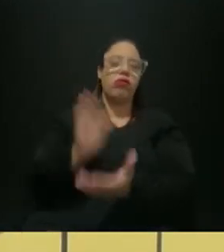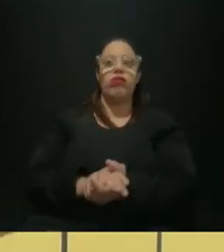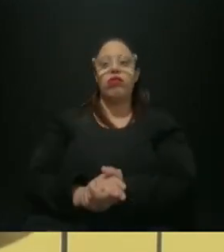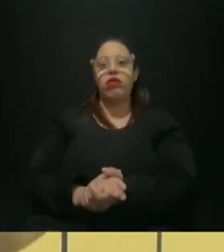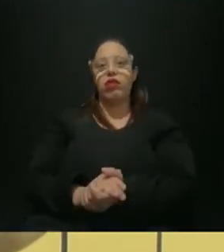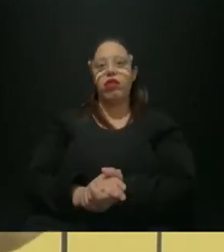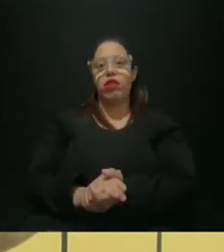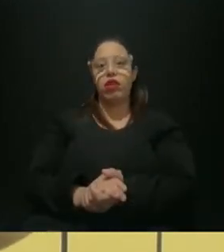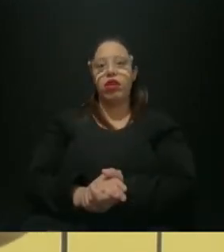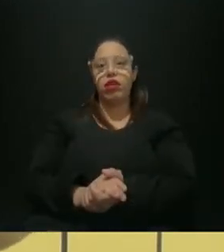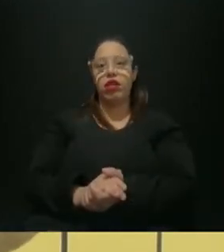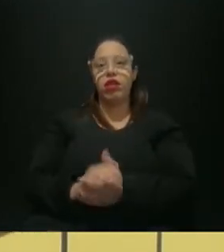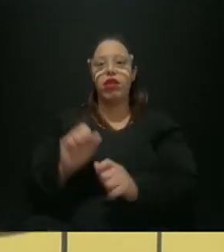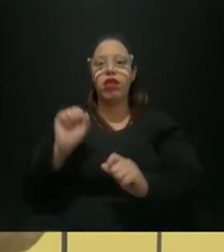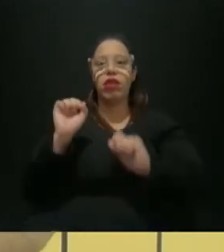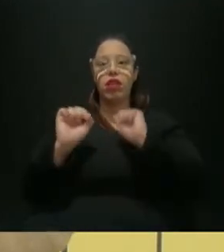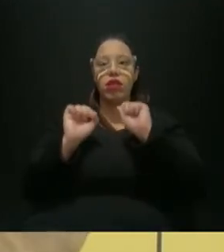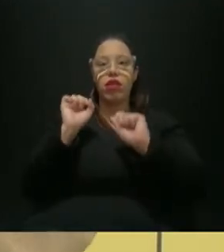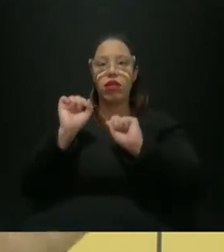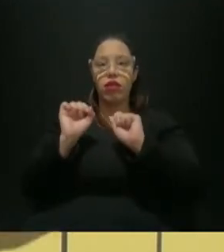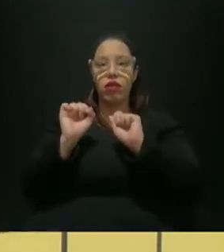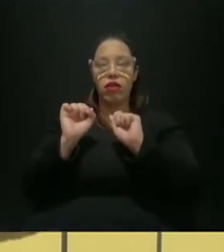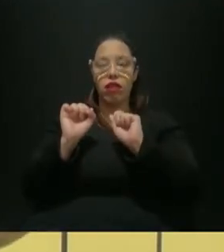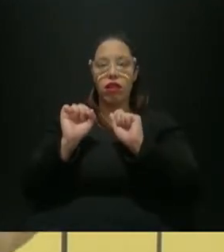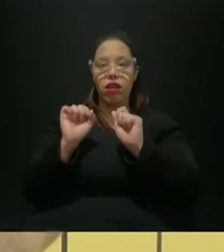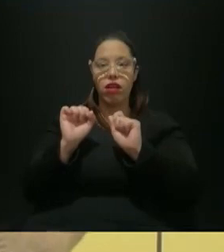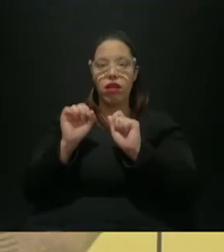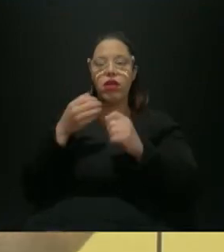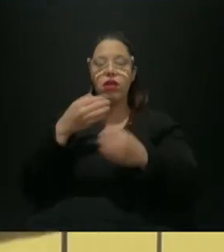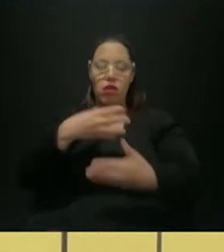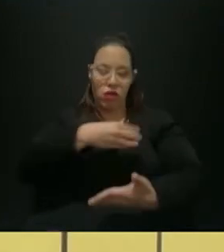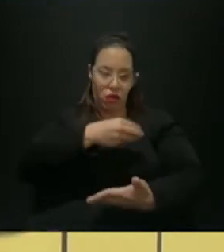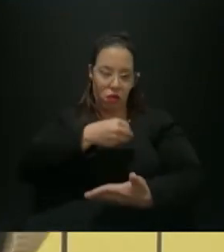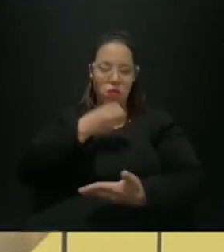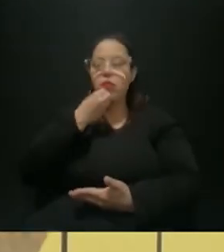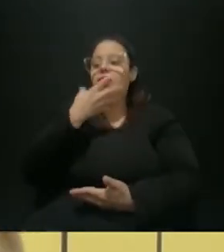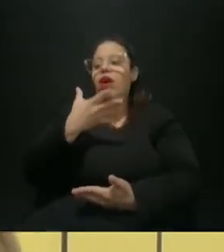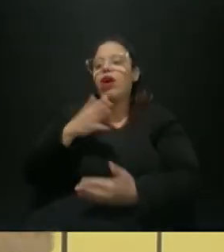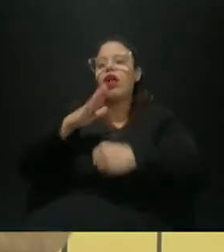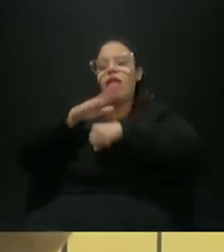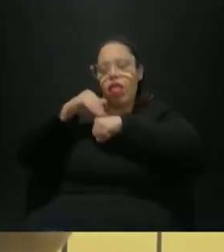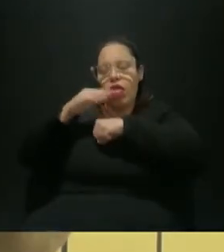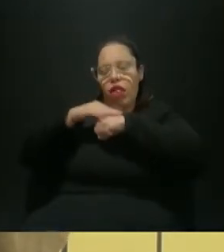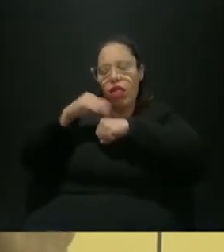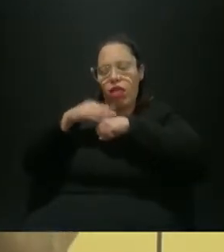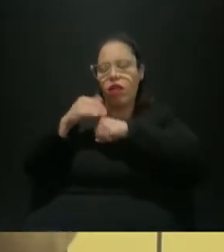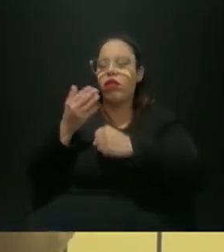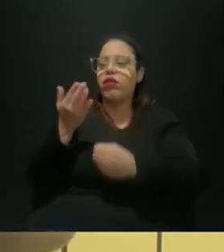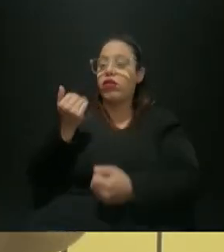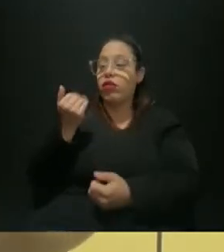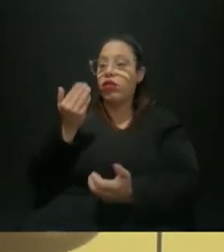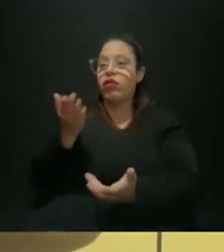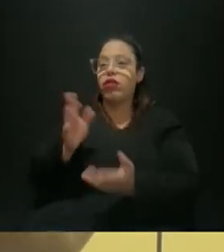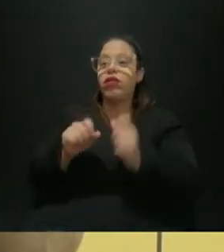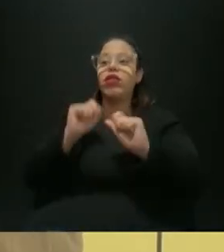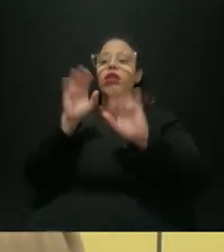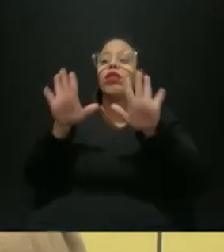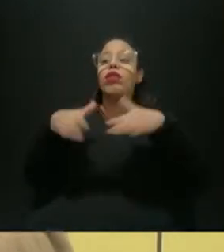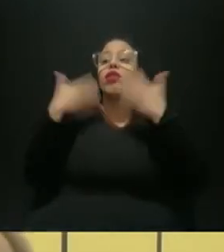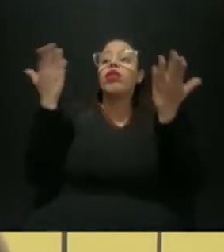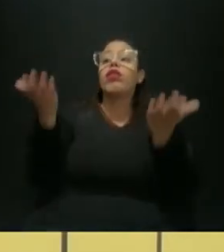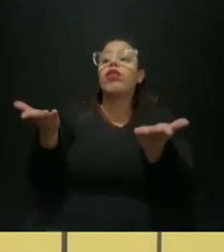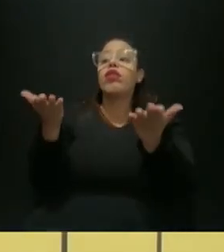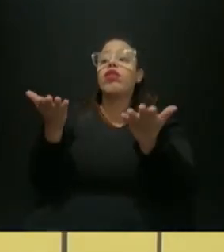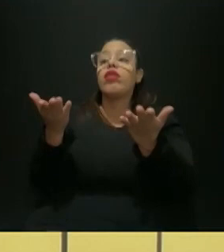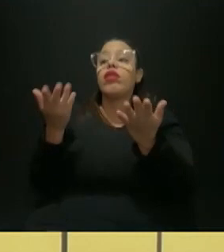ou então quando essa criança não é bem amamentada, não é bem cuidada, não é bem alimentada. O que acontece quando essa criança não é bem cuidada,